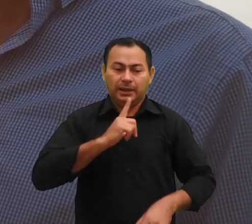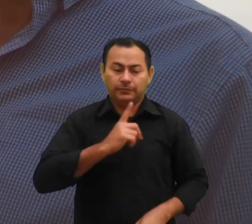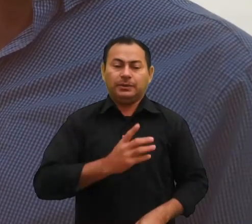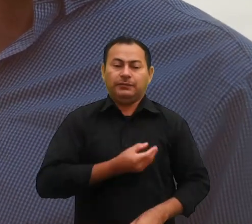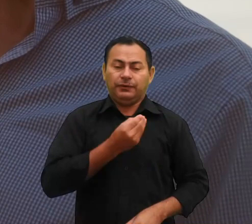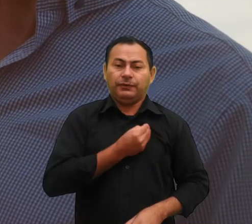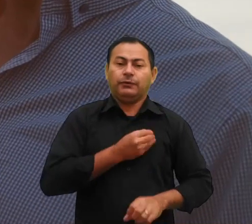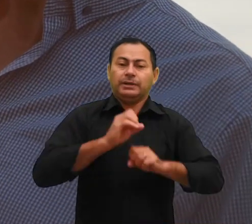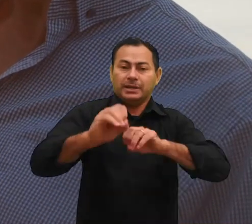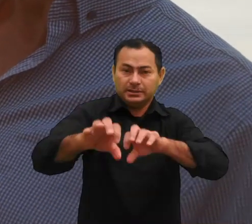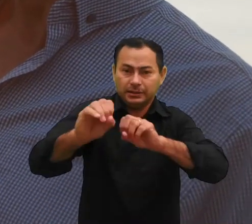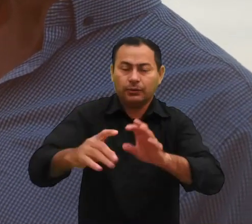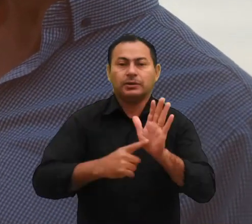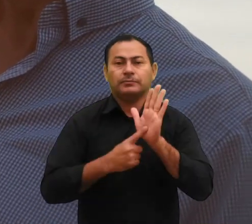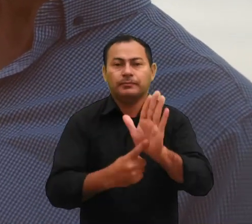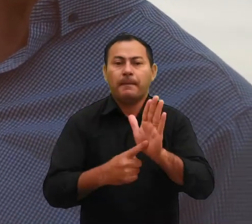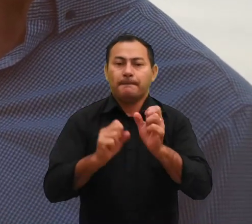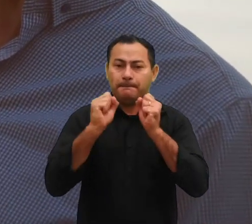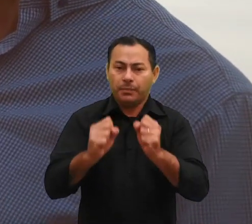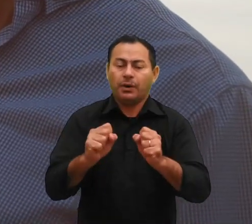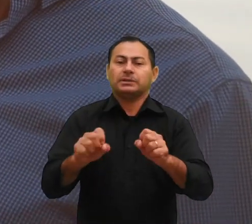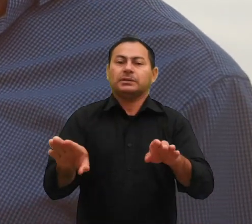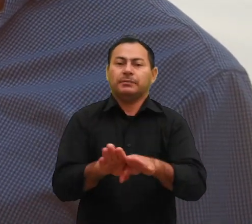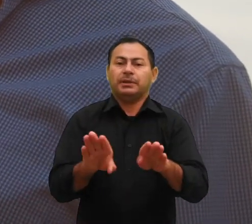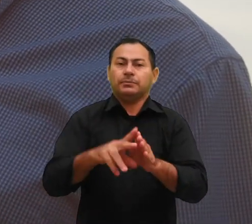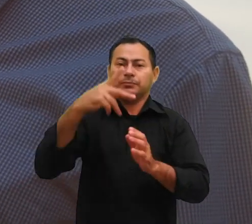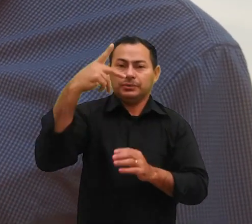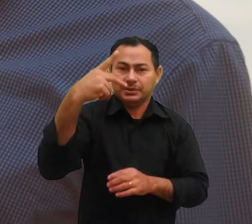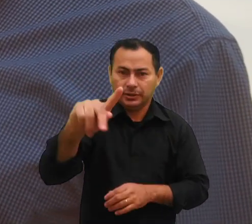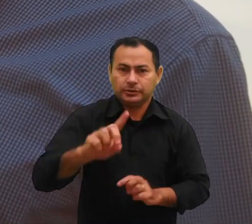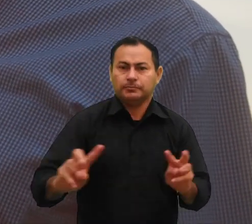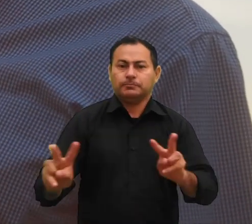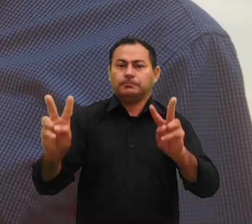Jesus teve e que demonstrou possam ser também